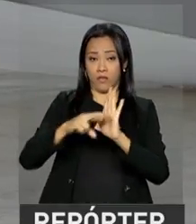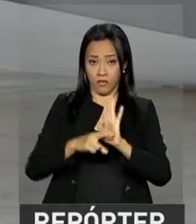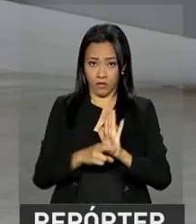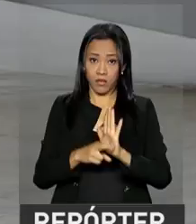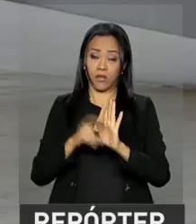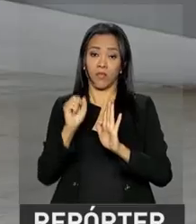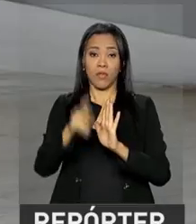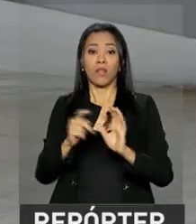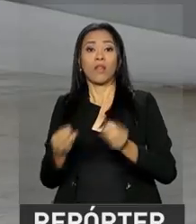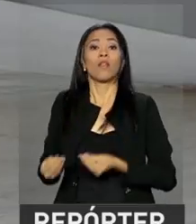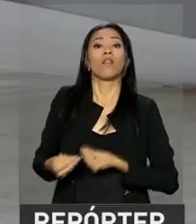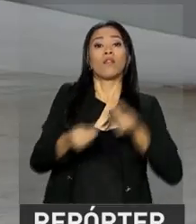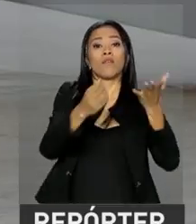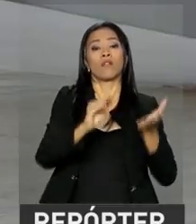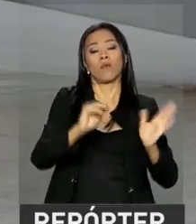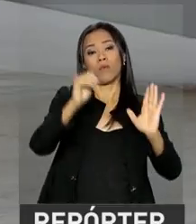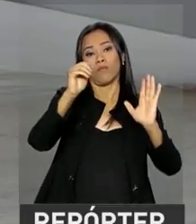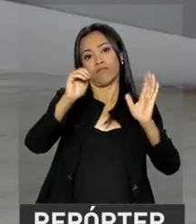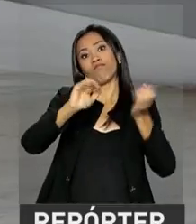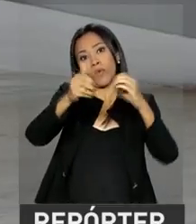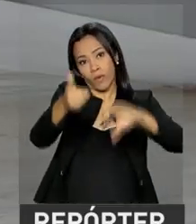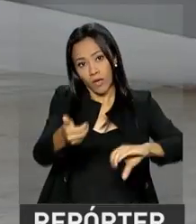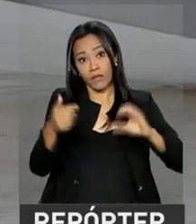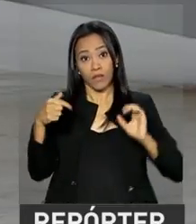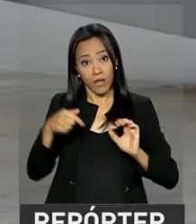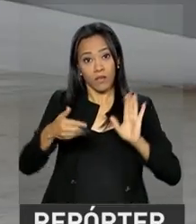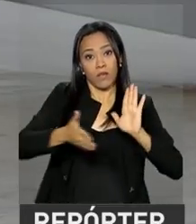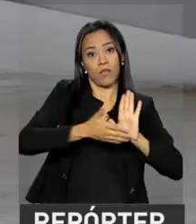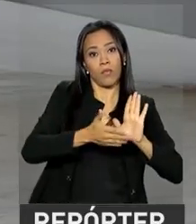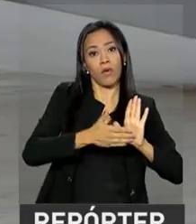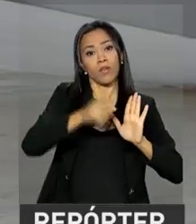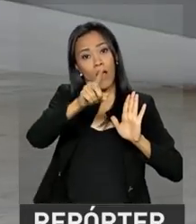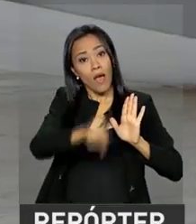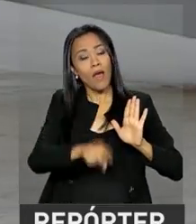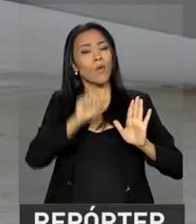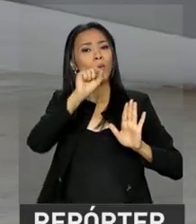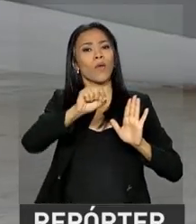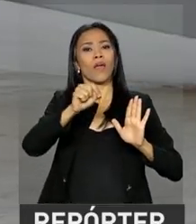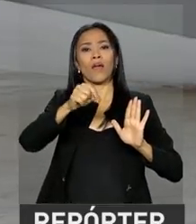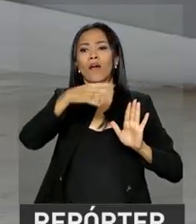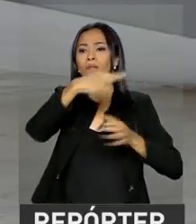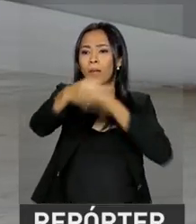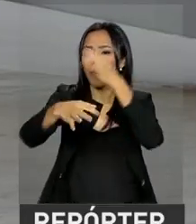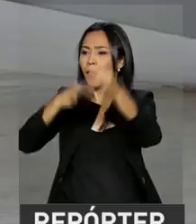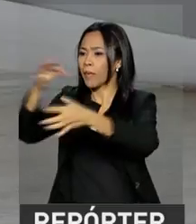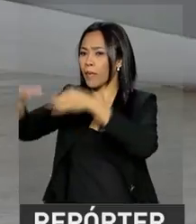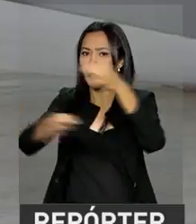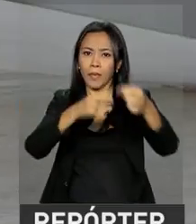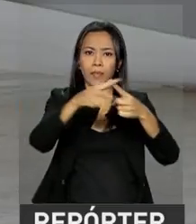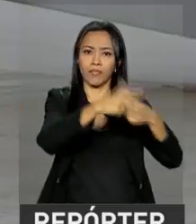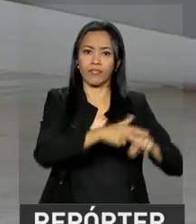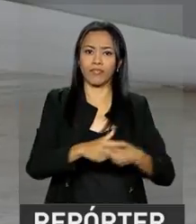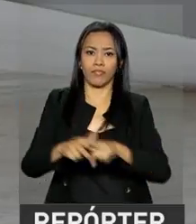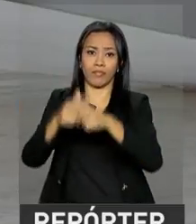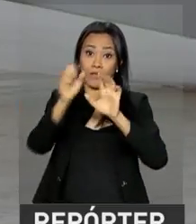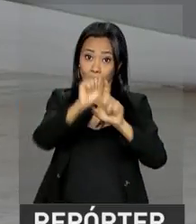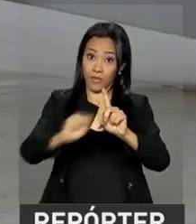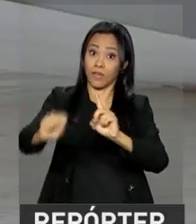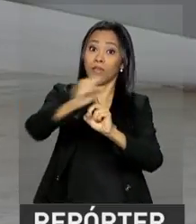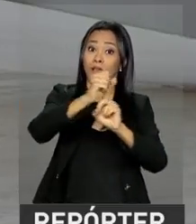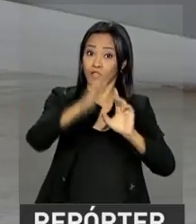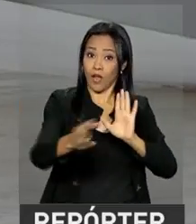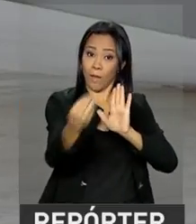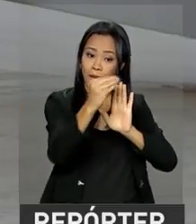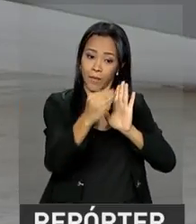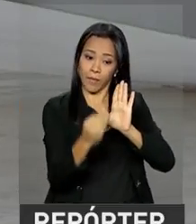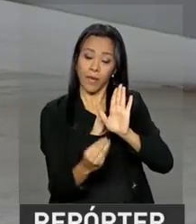ao congresso nacional a avaliação é que essa proposta se tornou uma proposta da sociedade brasileira que o momento agora é de